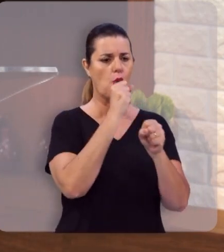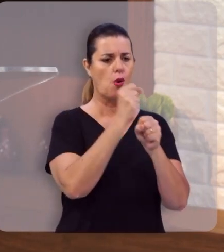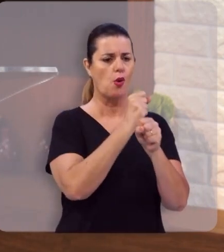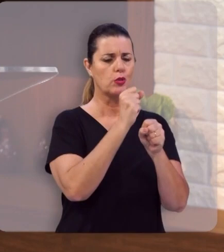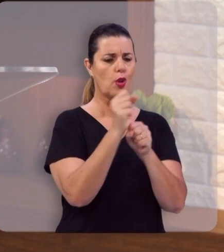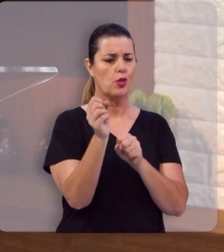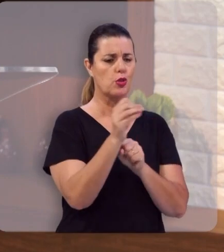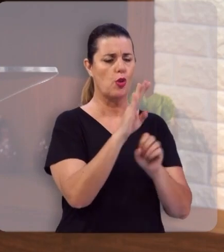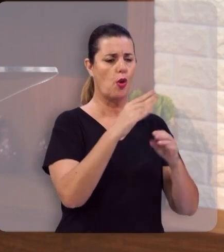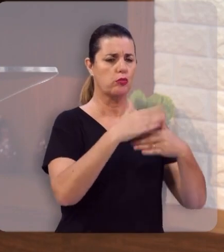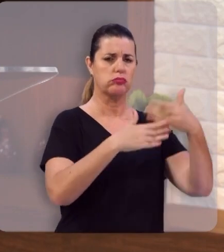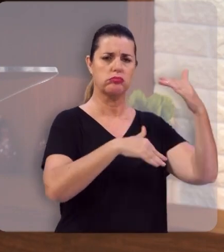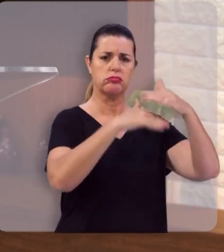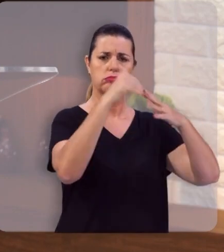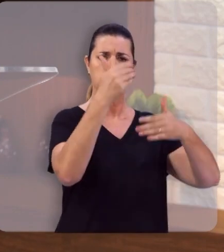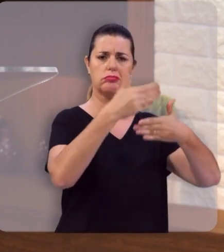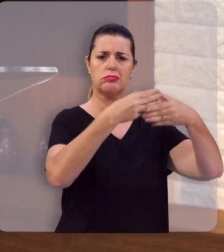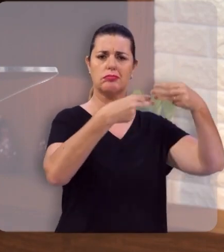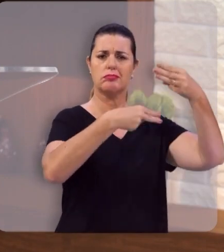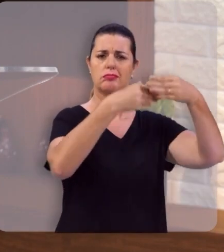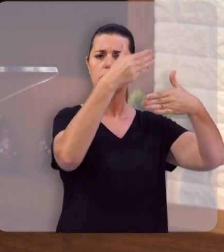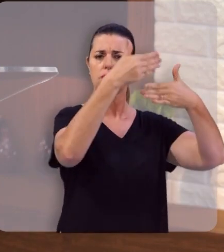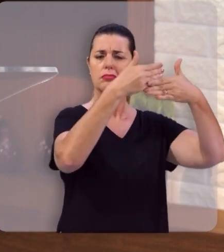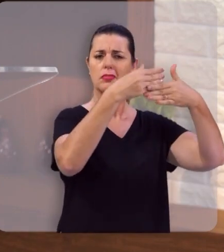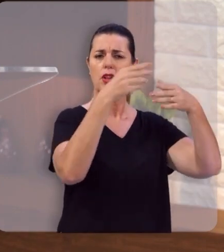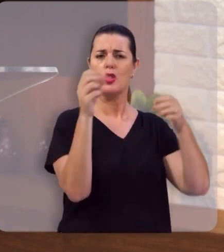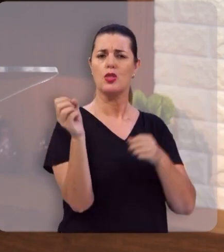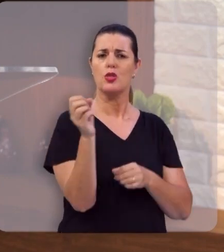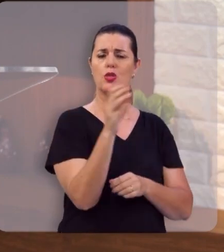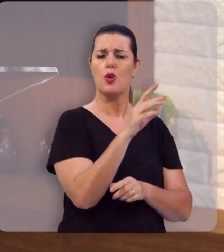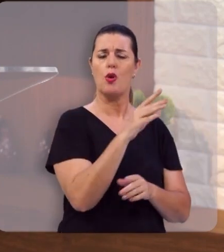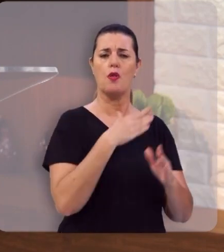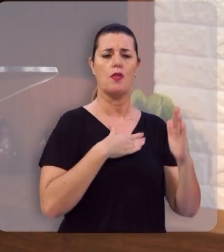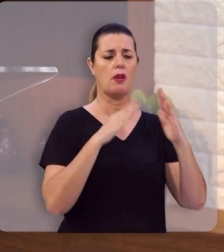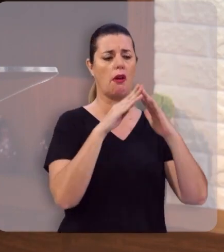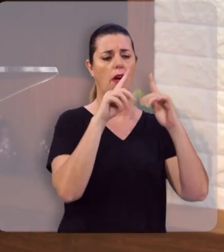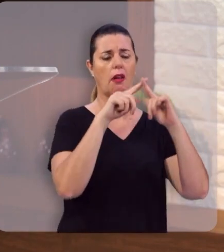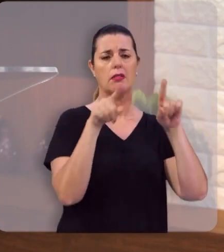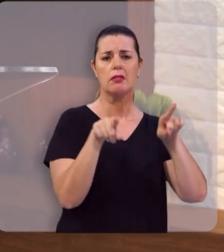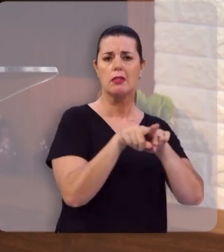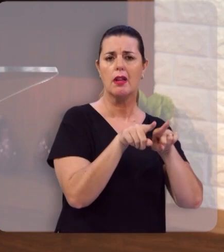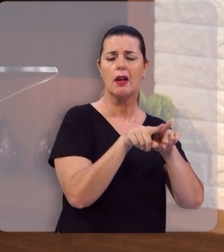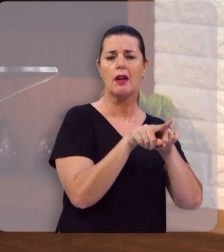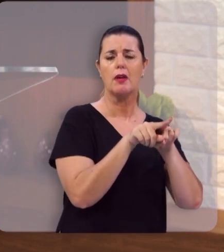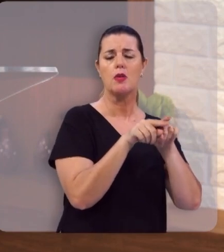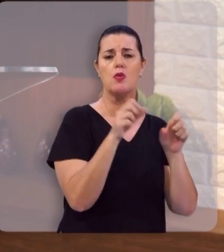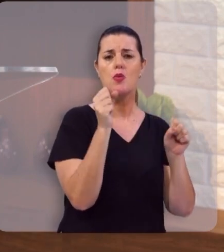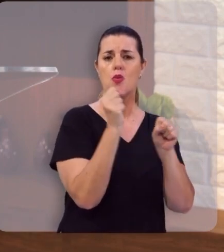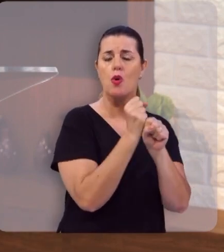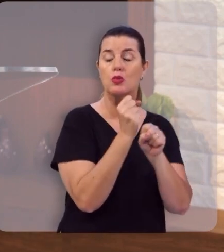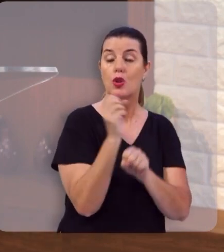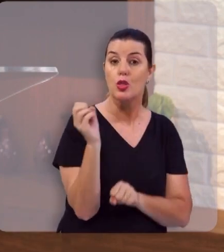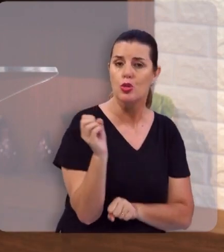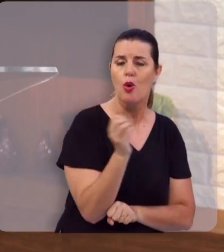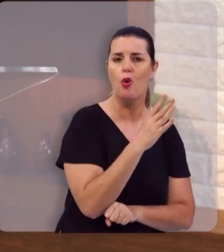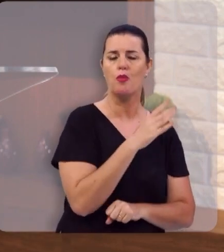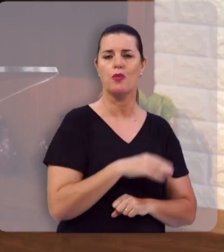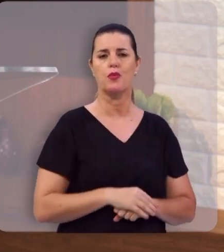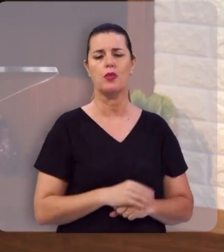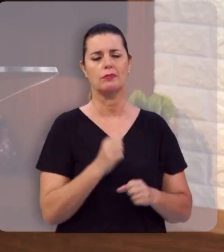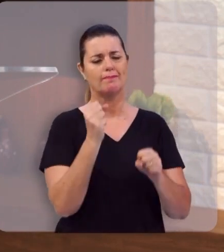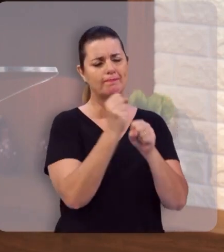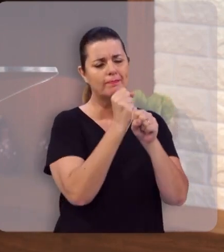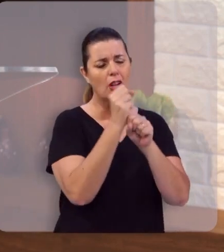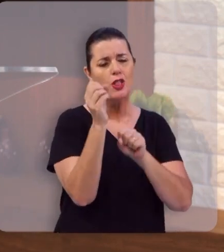cidade, reconstruir os muros e restaurar, reconstruir o templo, ou melhor até, construir um novo templo